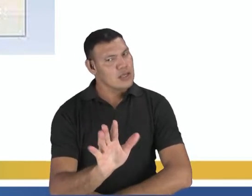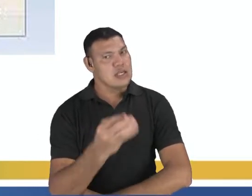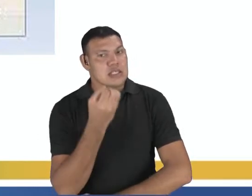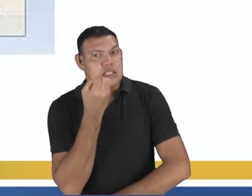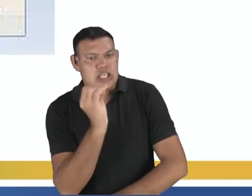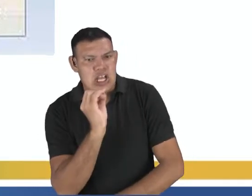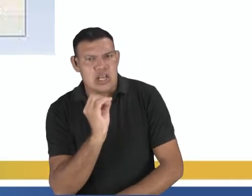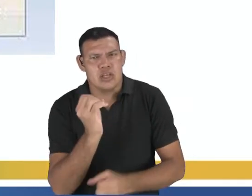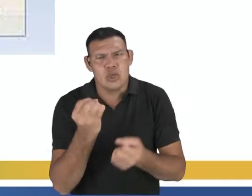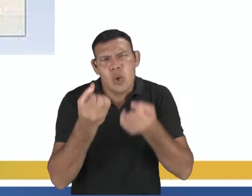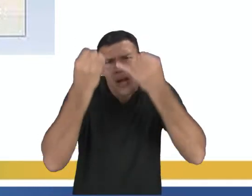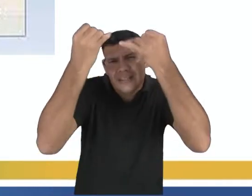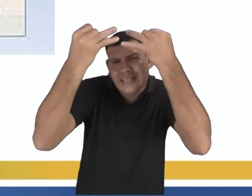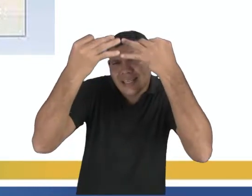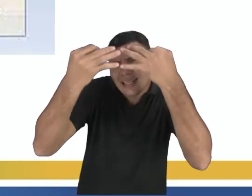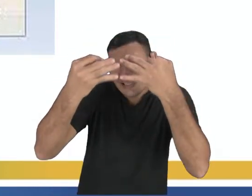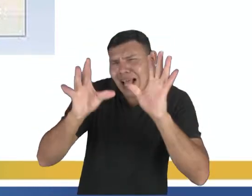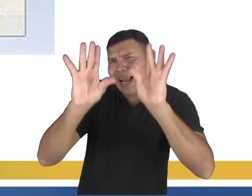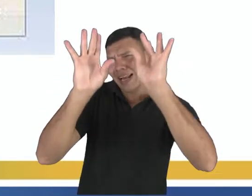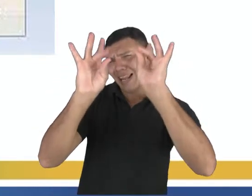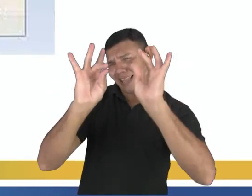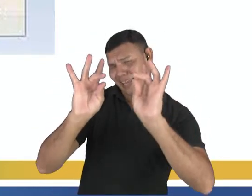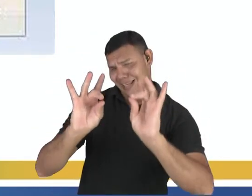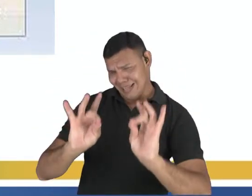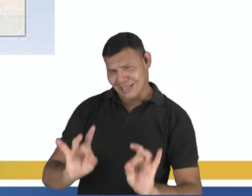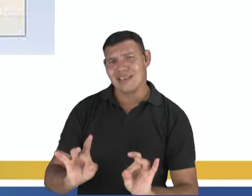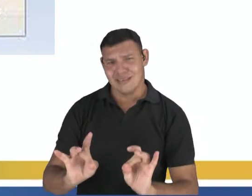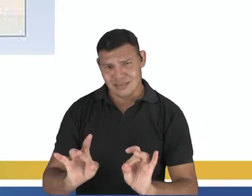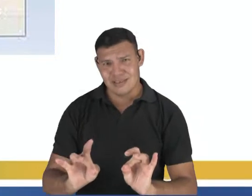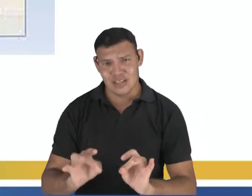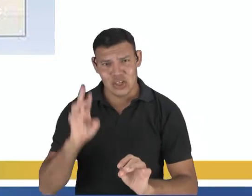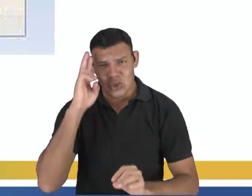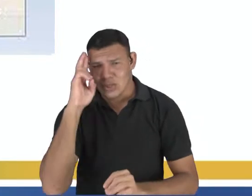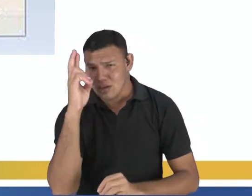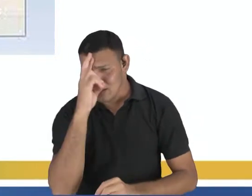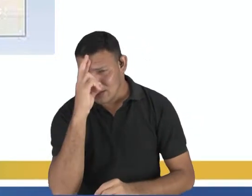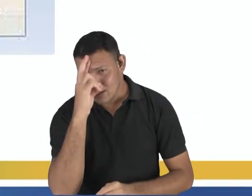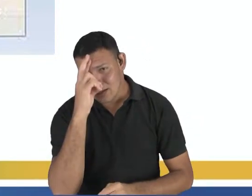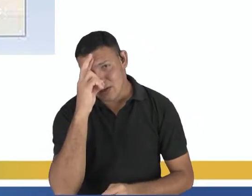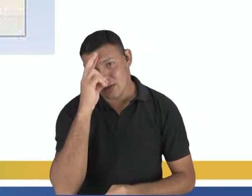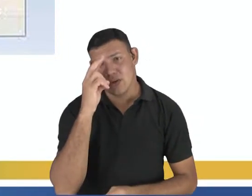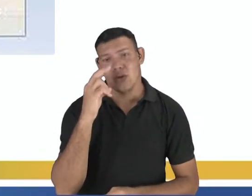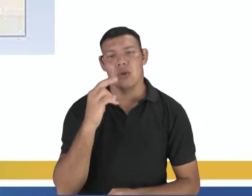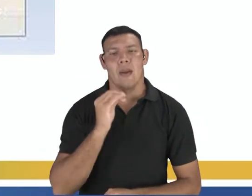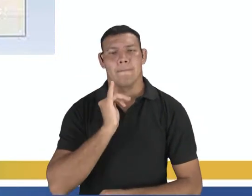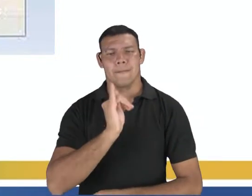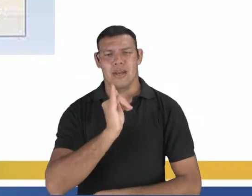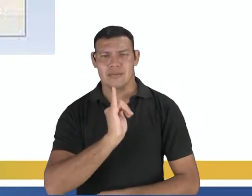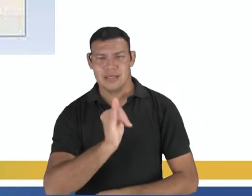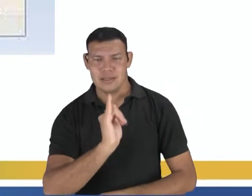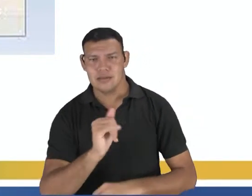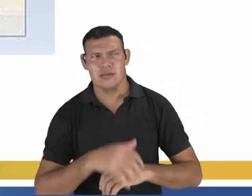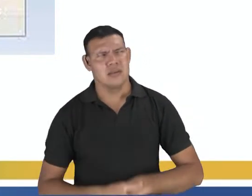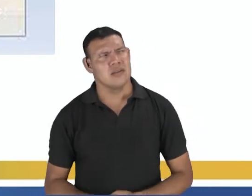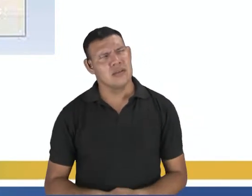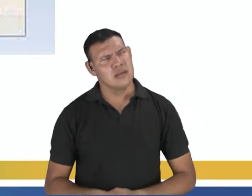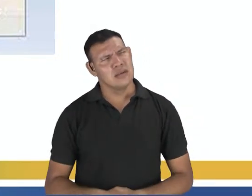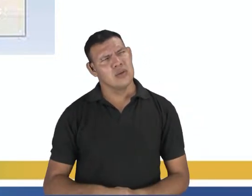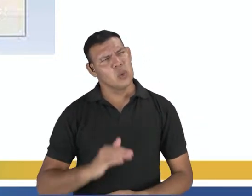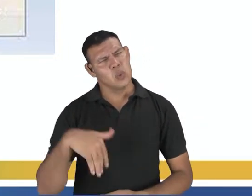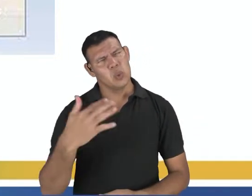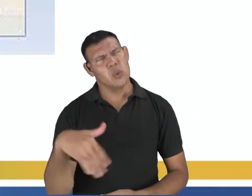colocar a par do que estava acontecendo, da história que você está querendo contar, ele vai ficar assim,